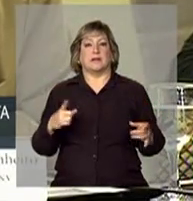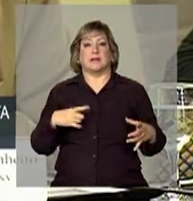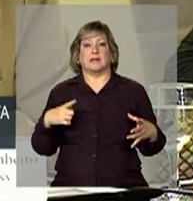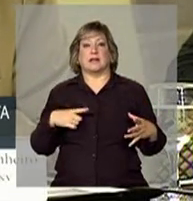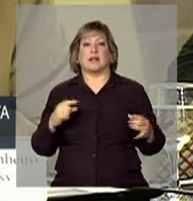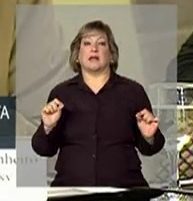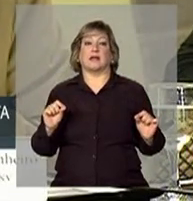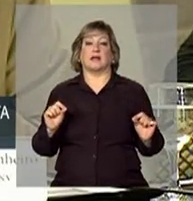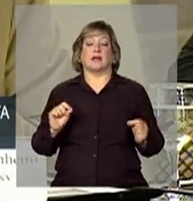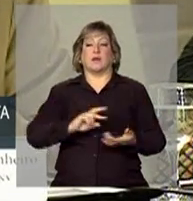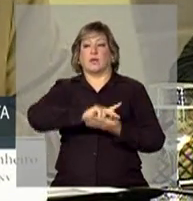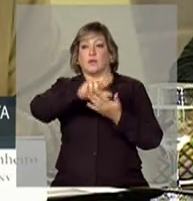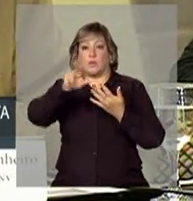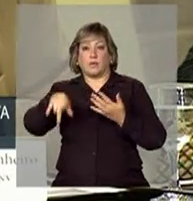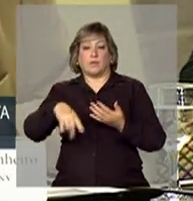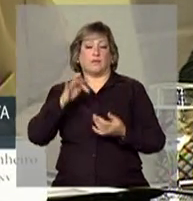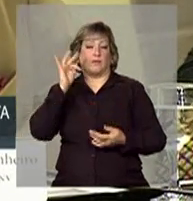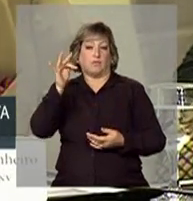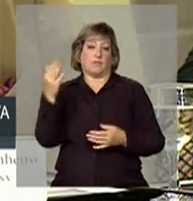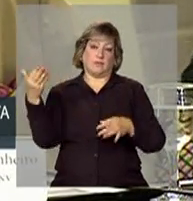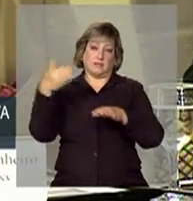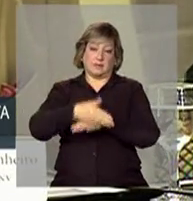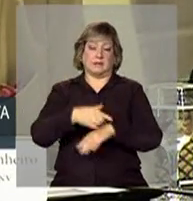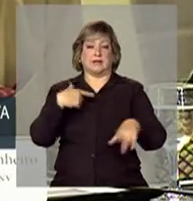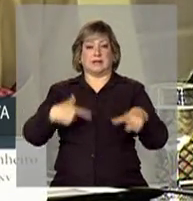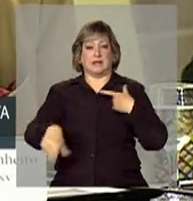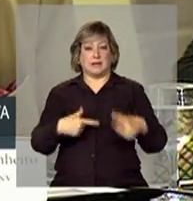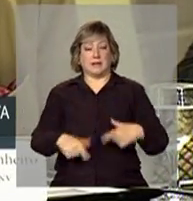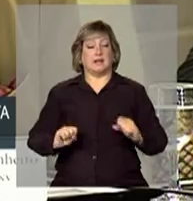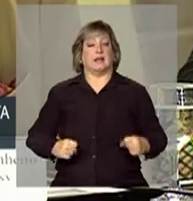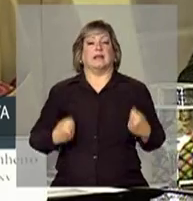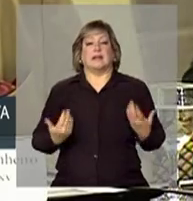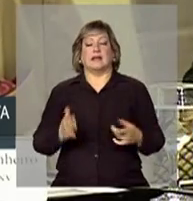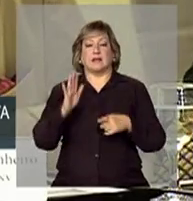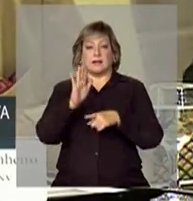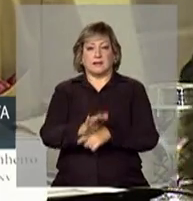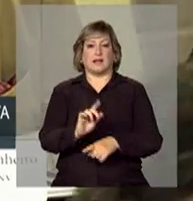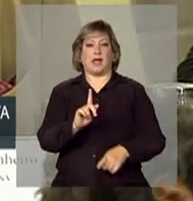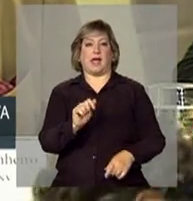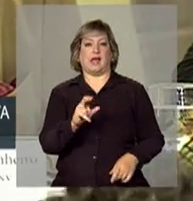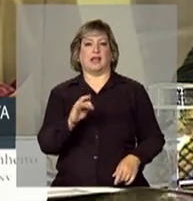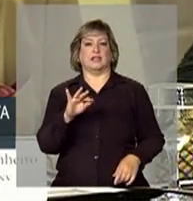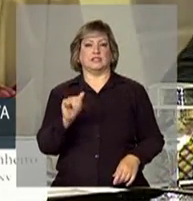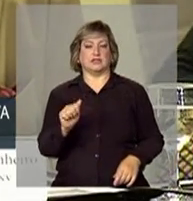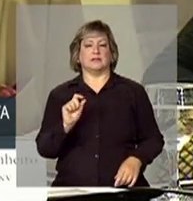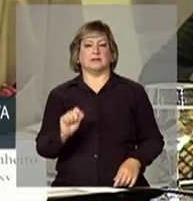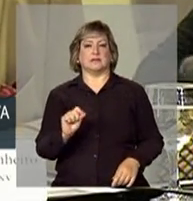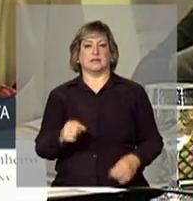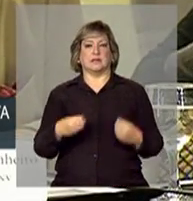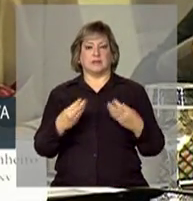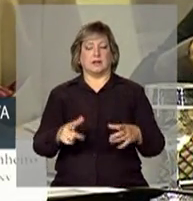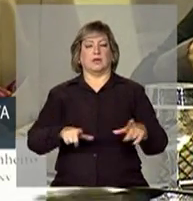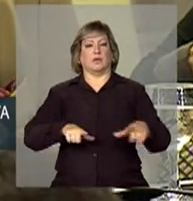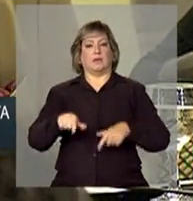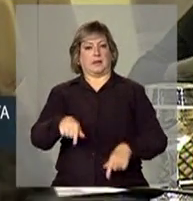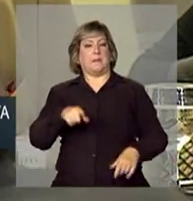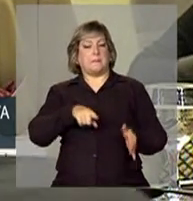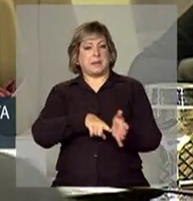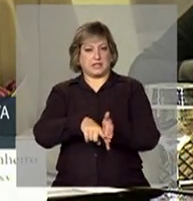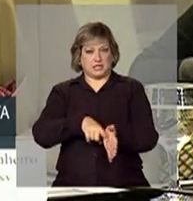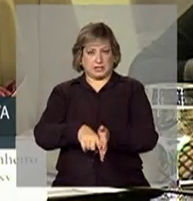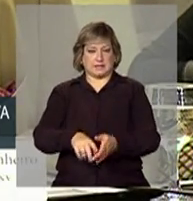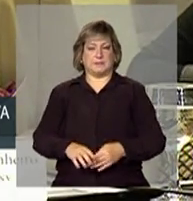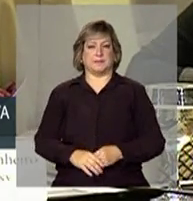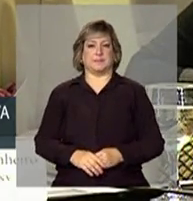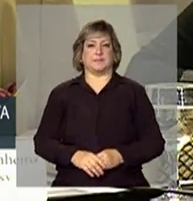vias de ser contratados, dedicados a garantir a operacionalização da pesquisa.